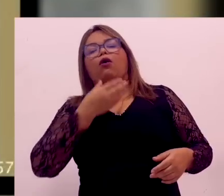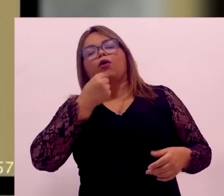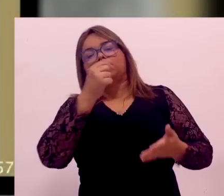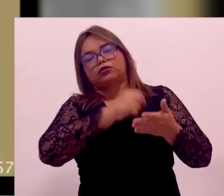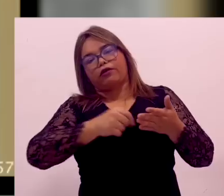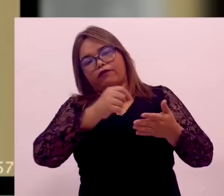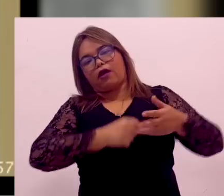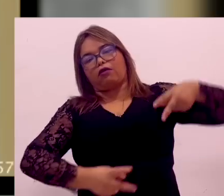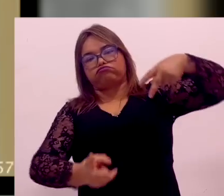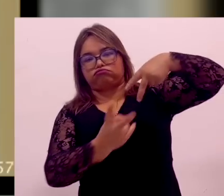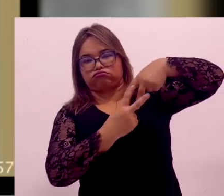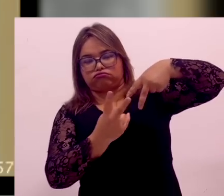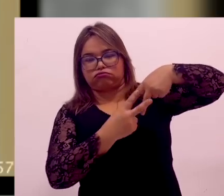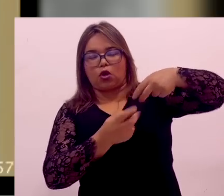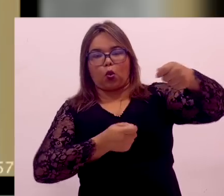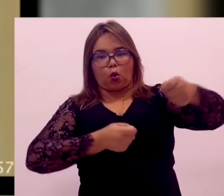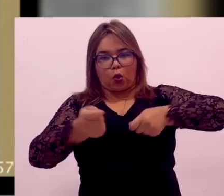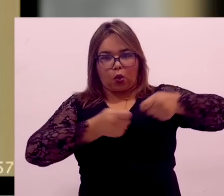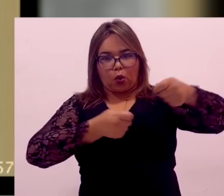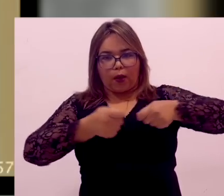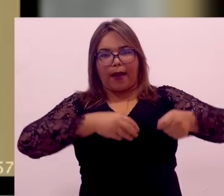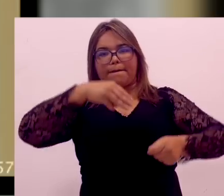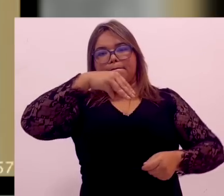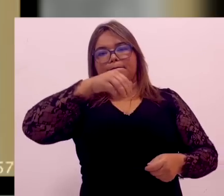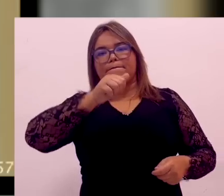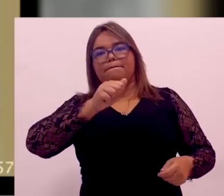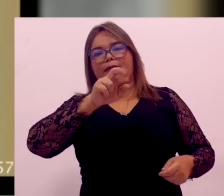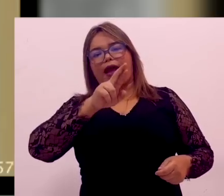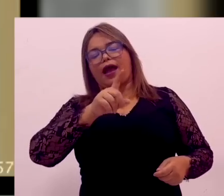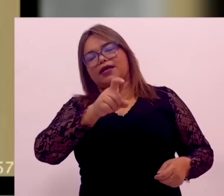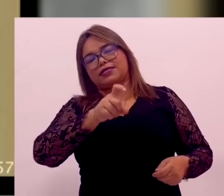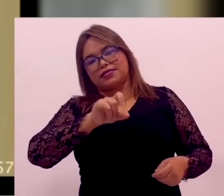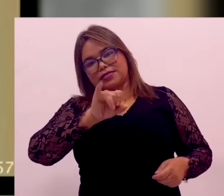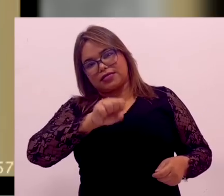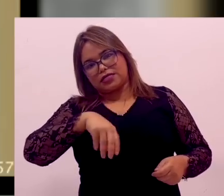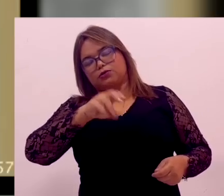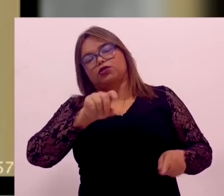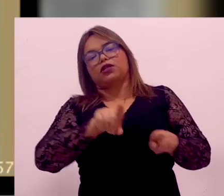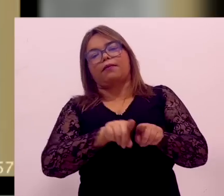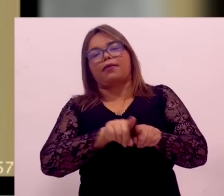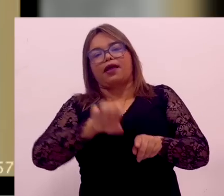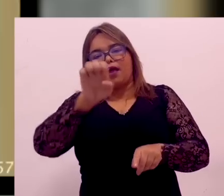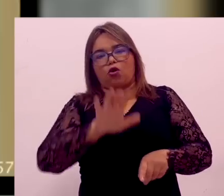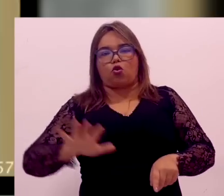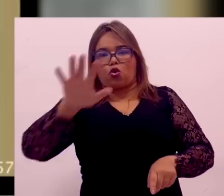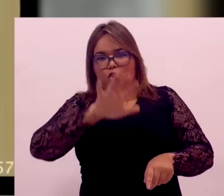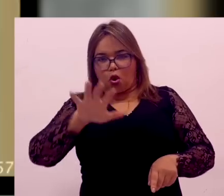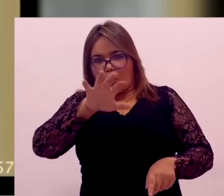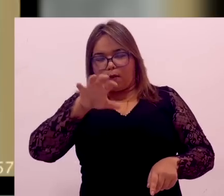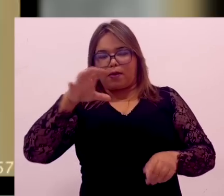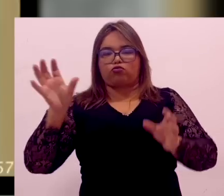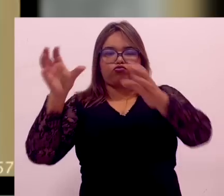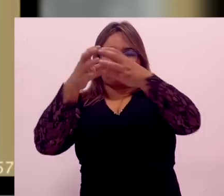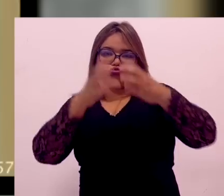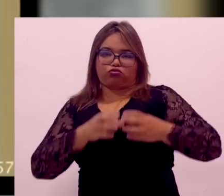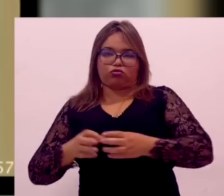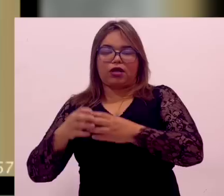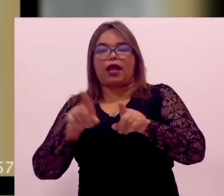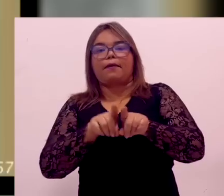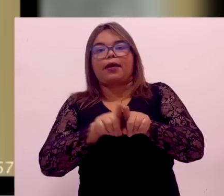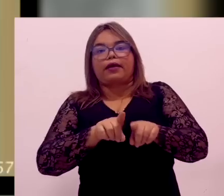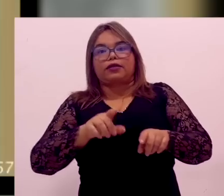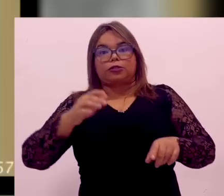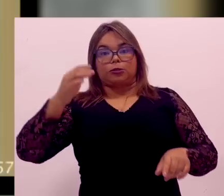controla o marxismo, as sociedades políticas secretas da Europa, a elite bancária